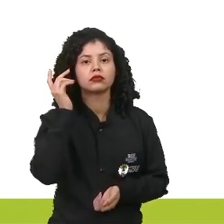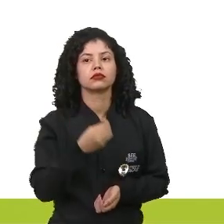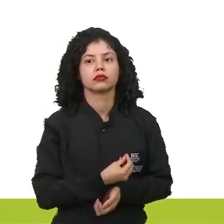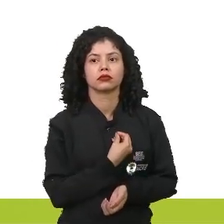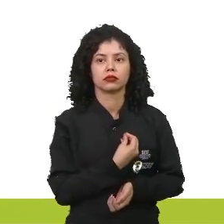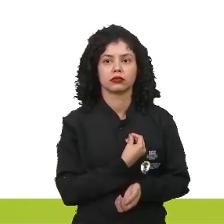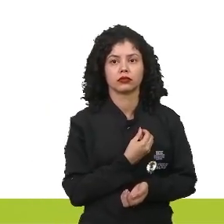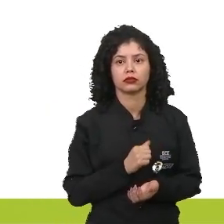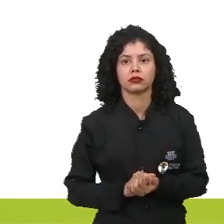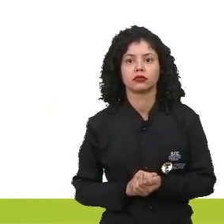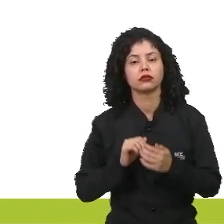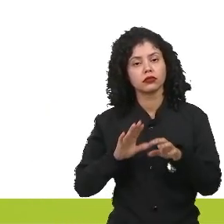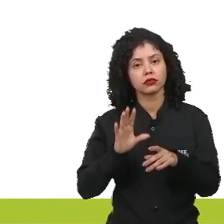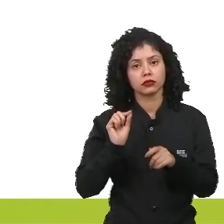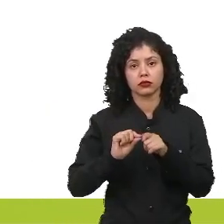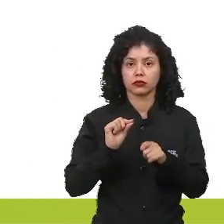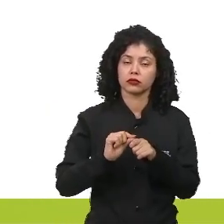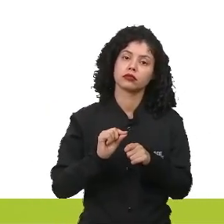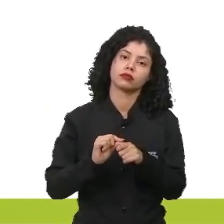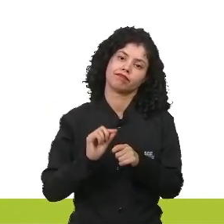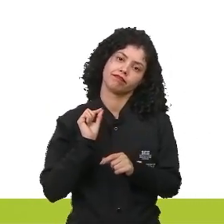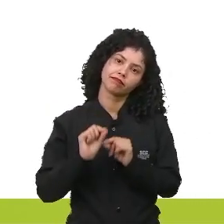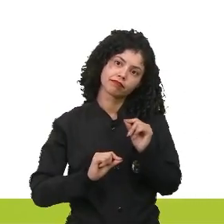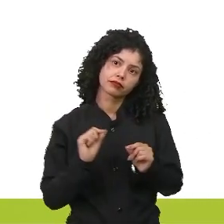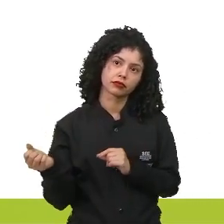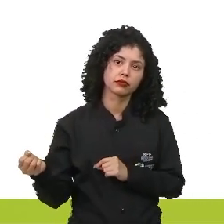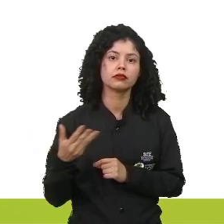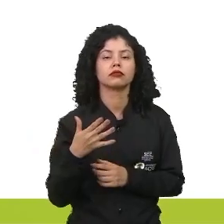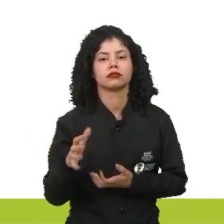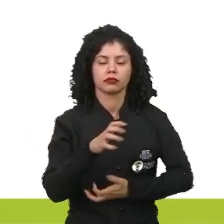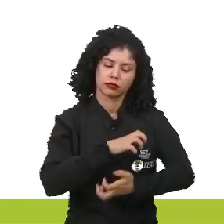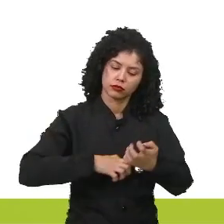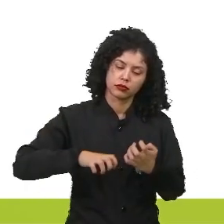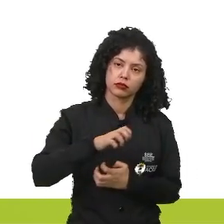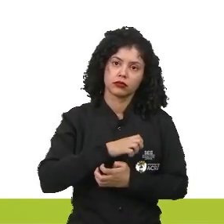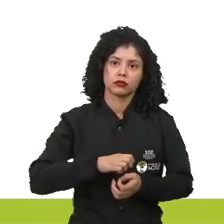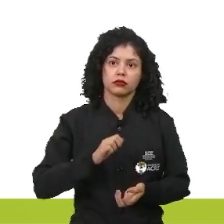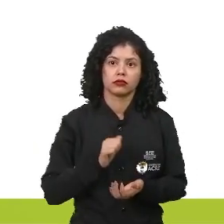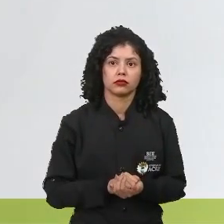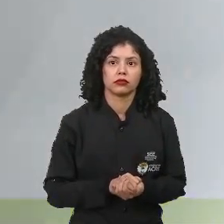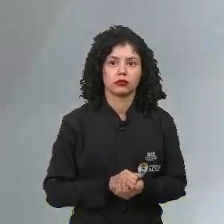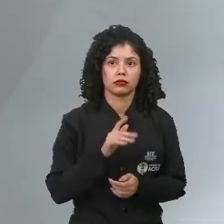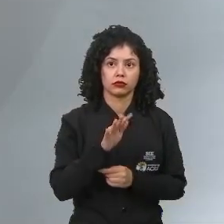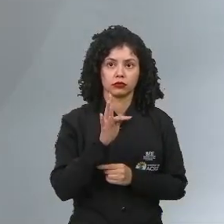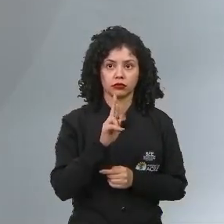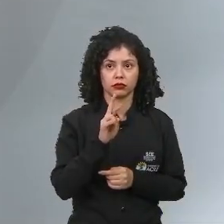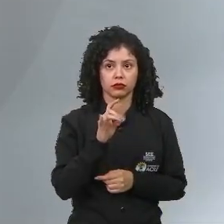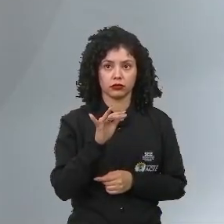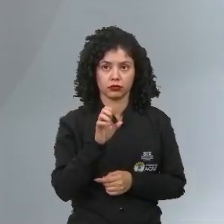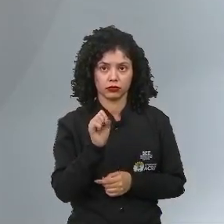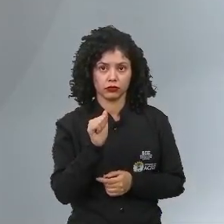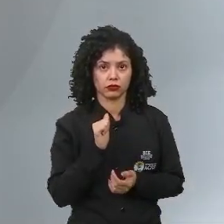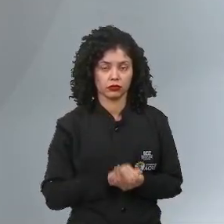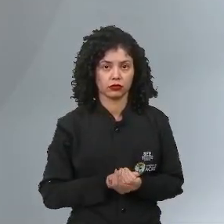colônia. E isso fez com que desencadeasse uma nova revolta, que foi a revolta de Filipe de Santos, ou revolta de Vila Rica, que foi